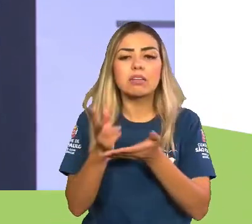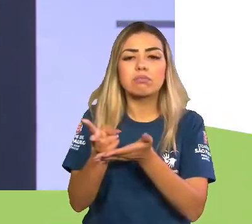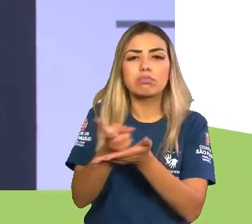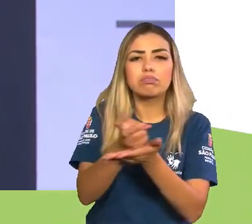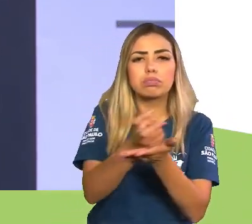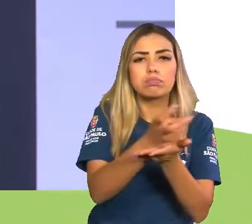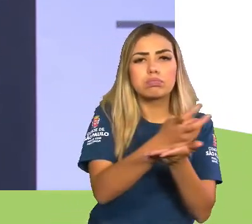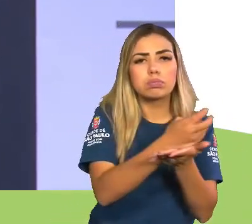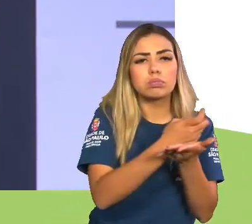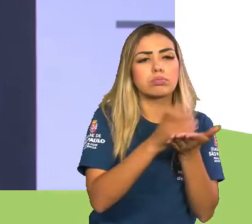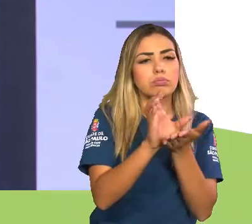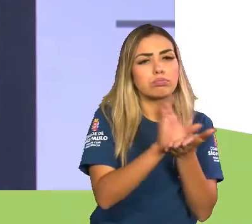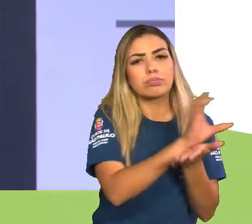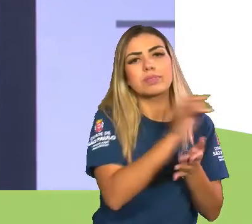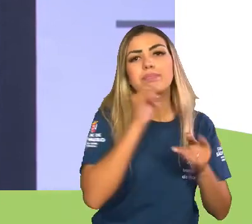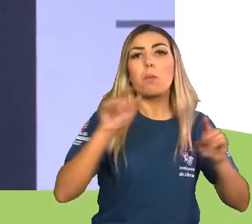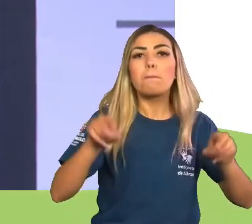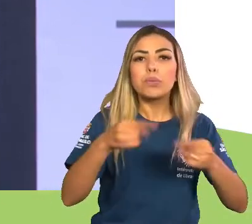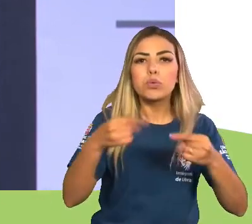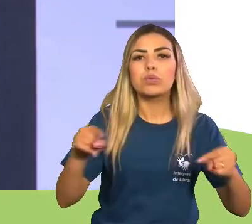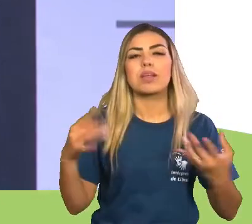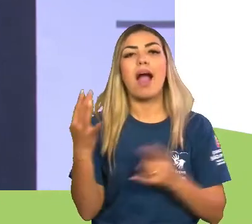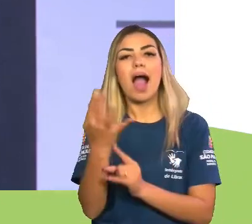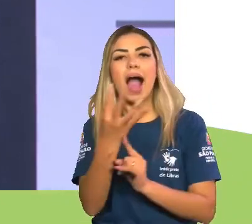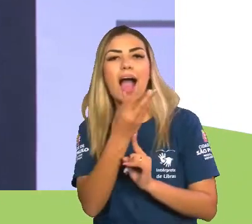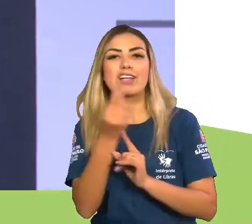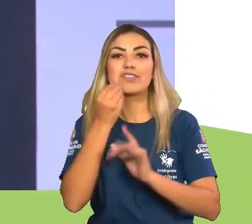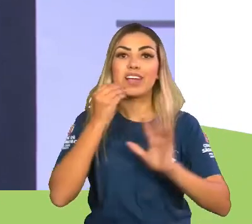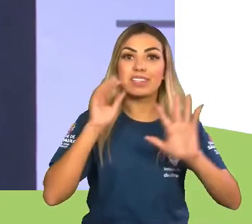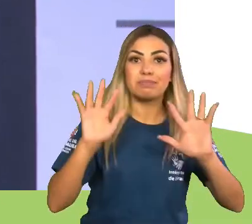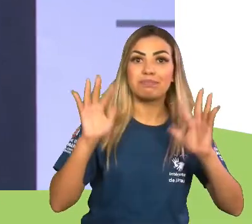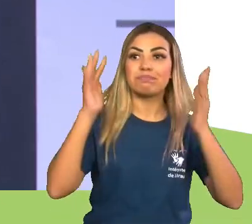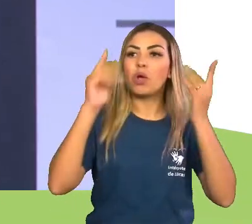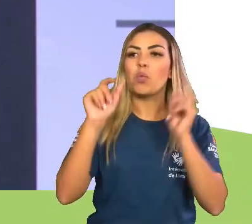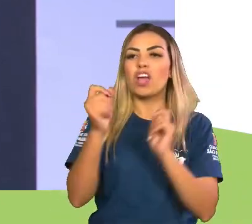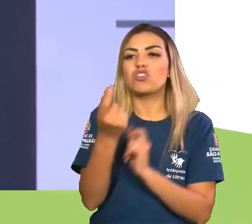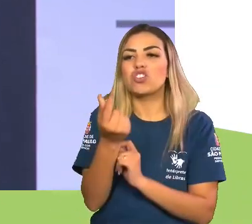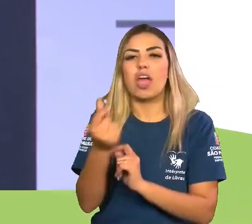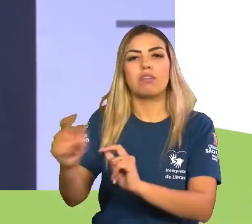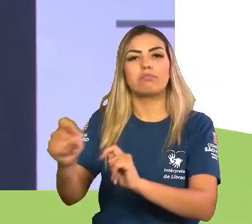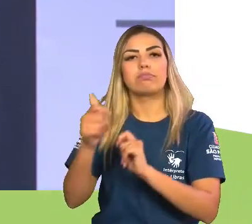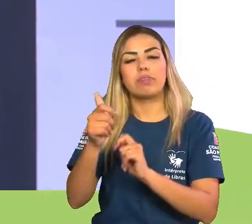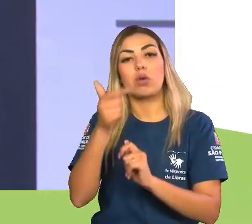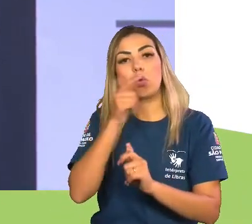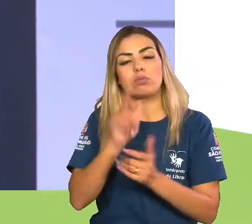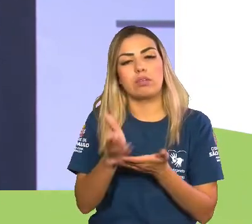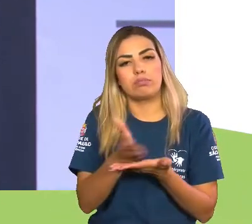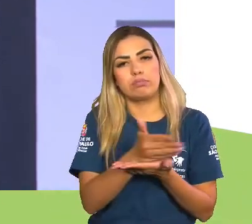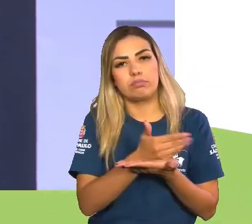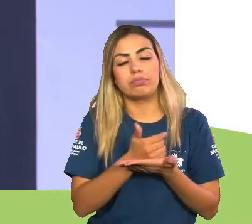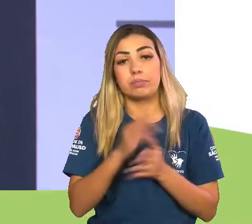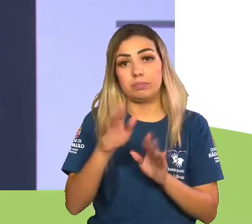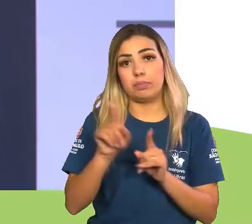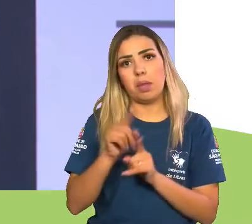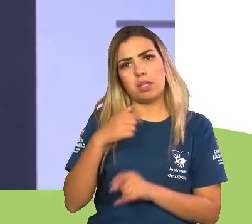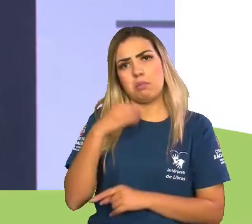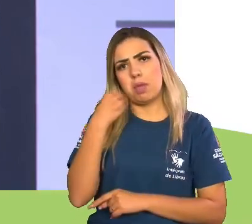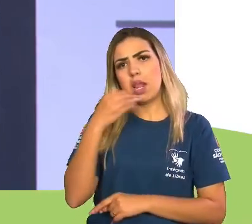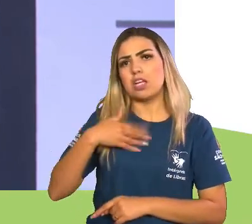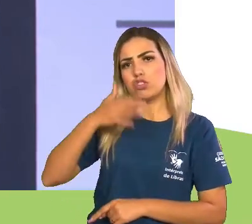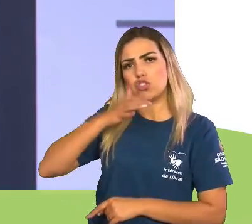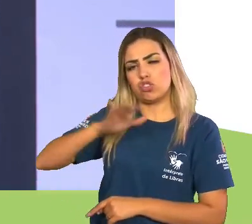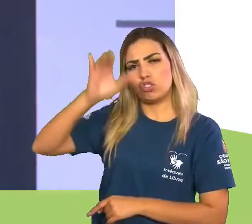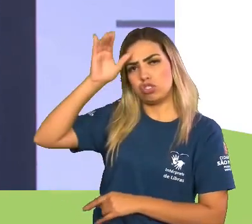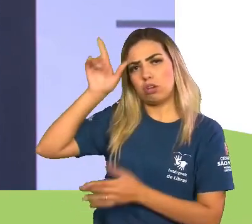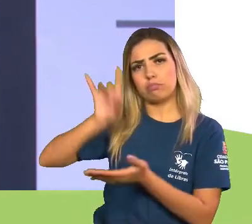musical. E, ao longo desse tempo, eu também tinha uma experiência com minha tia, que é deficiente visual,